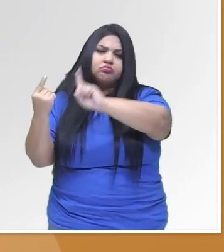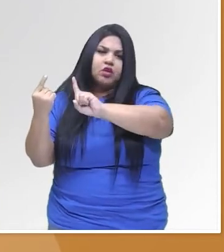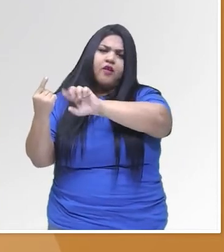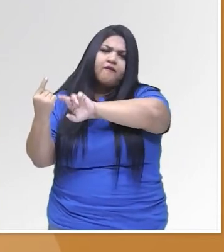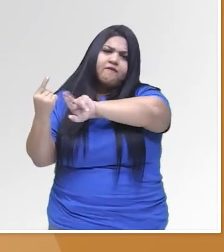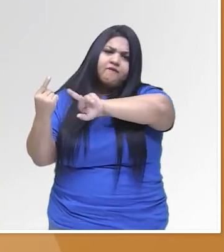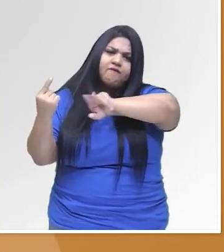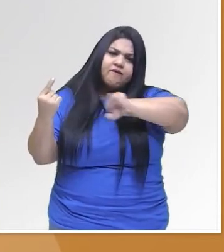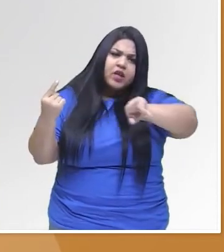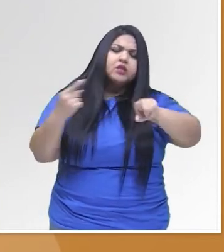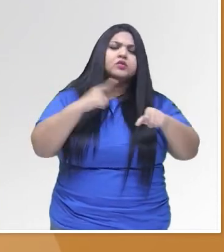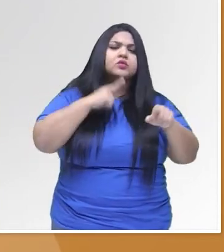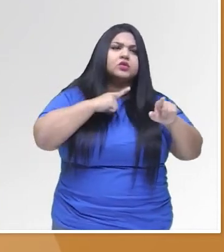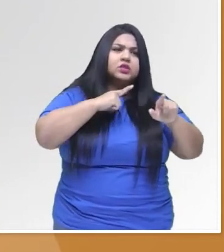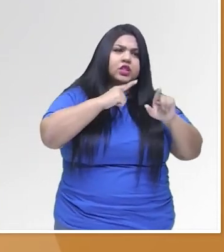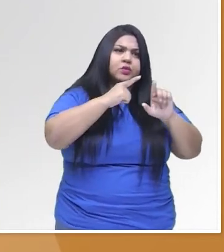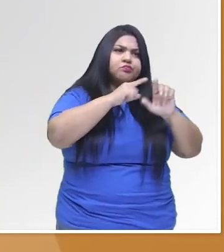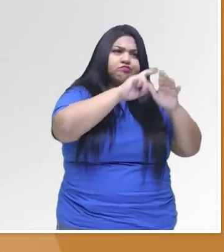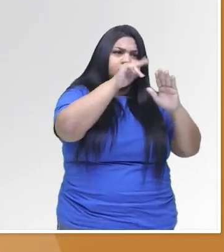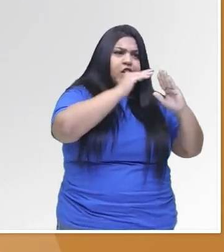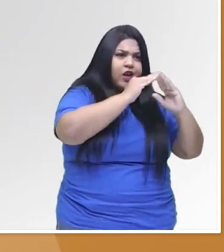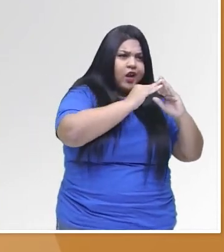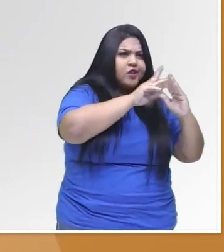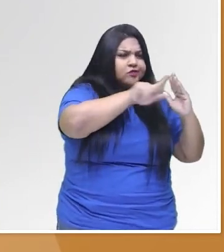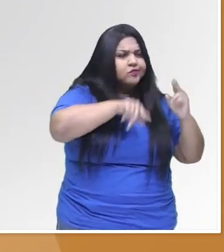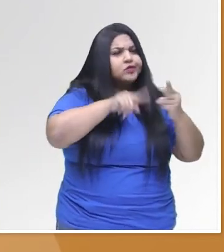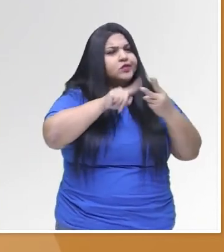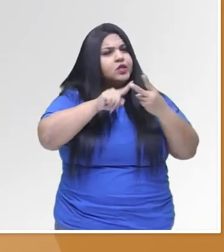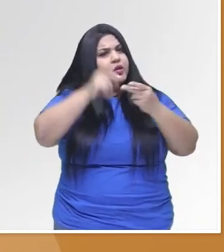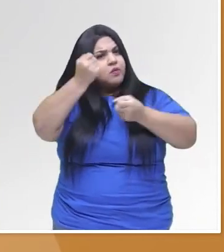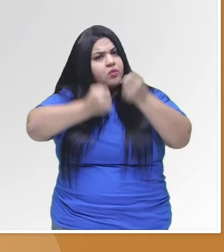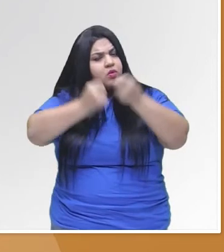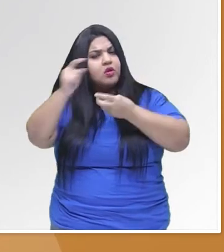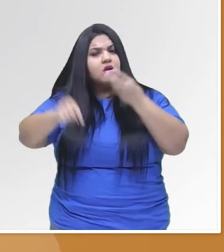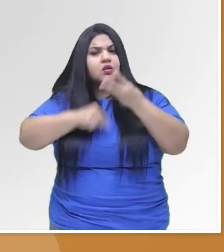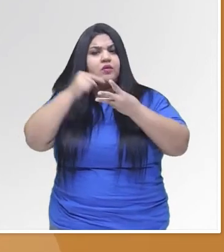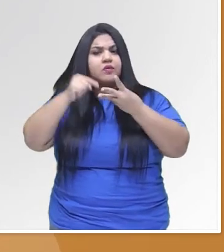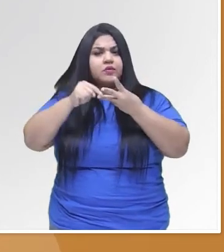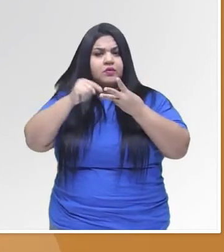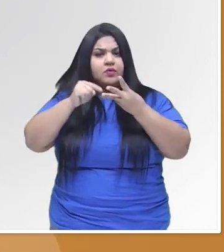temos eletrodomésticos, nós temos automóveis, nós temos